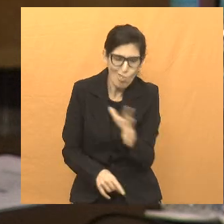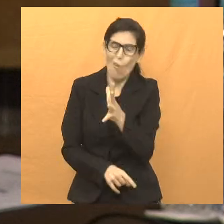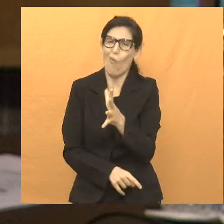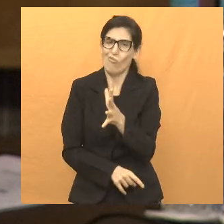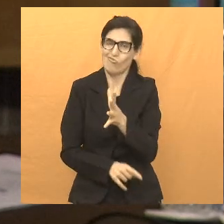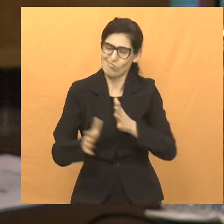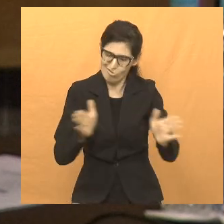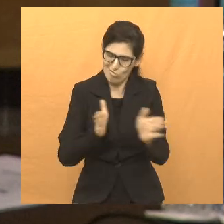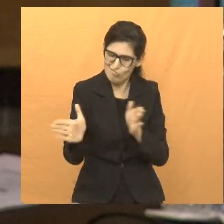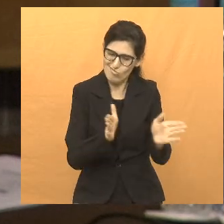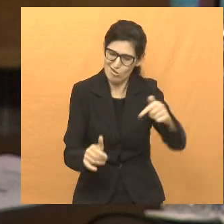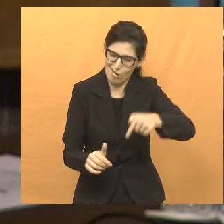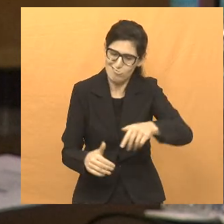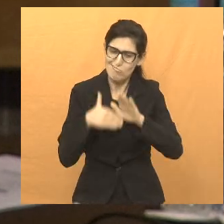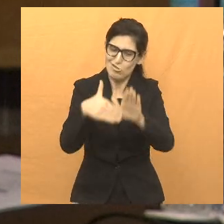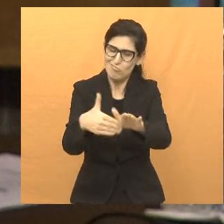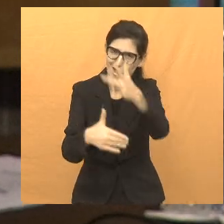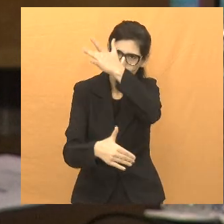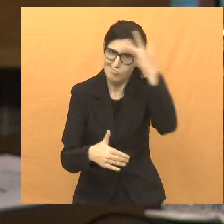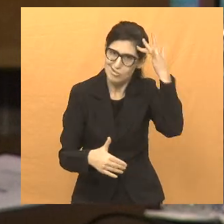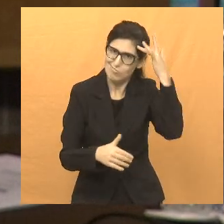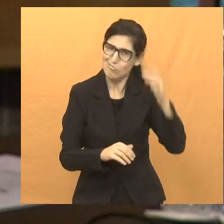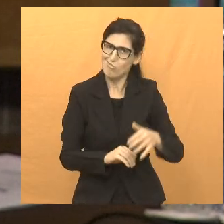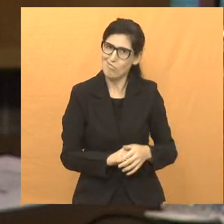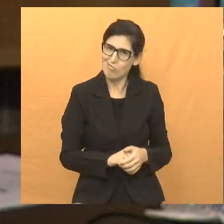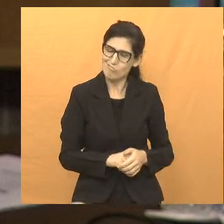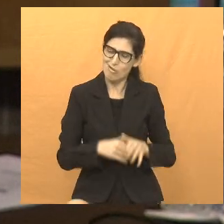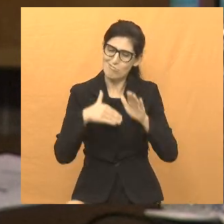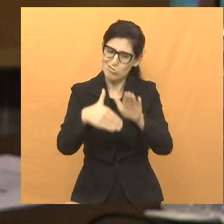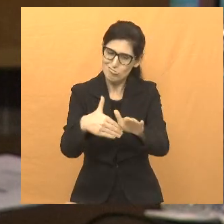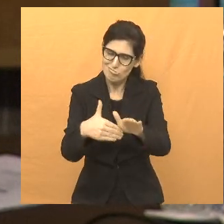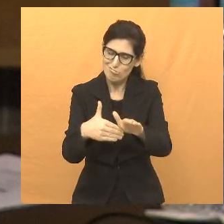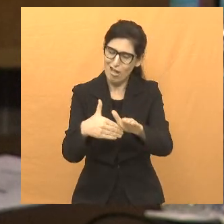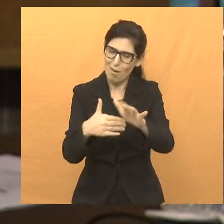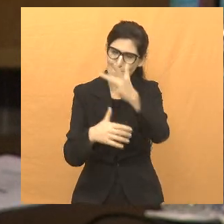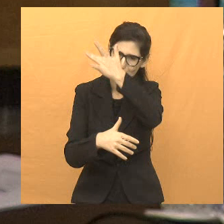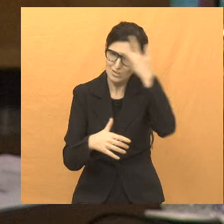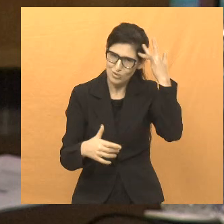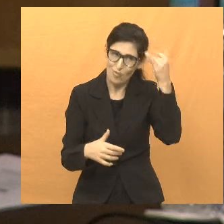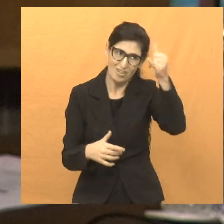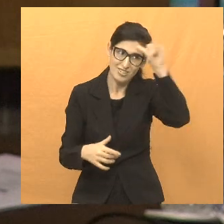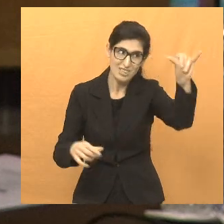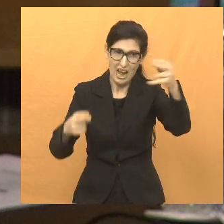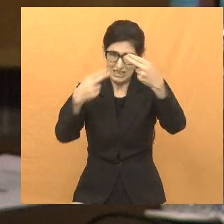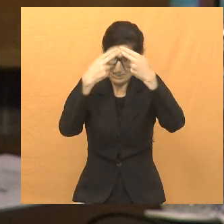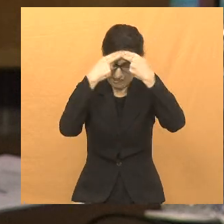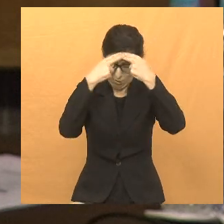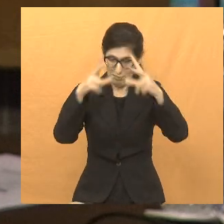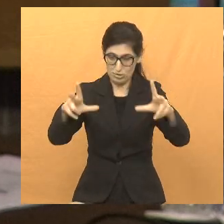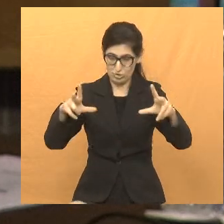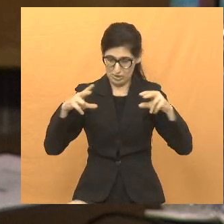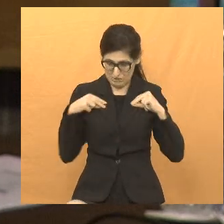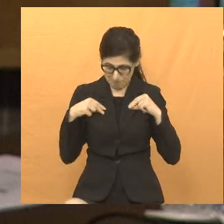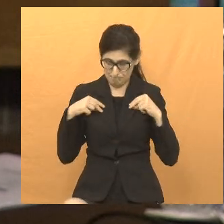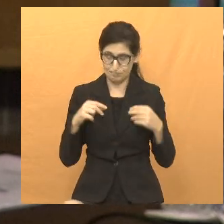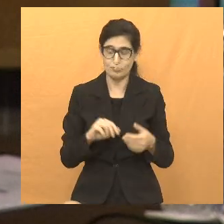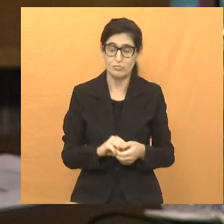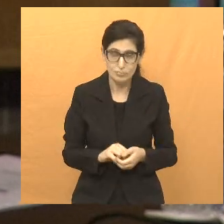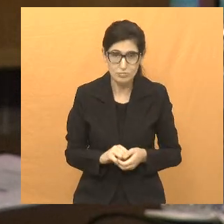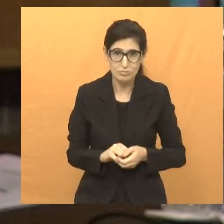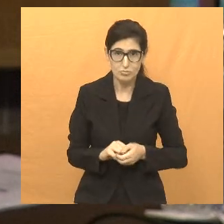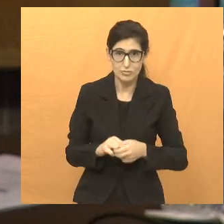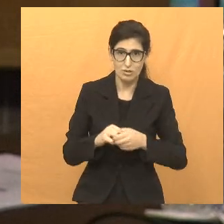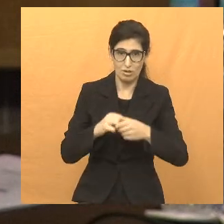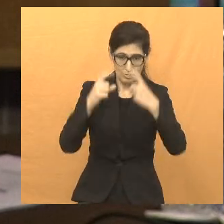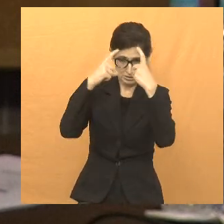desse governo mesmo, quando ele coloca a Secretaria de Assistência, Secretaria de Saúde e Segurança Pública